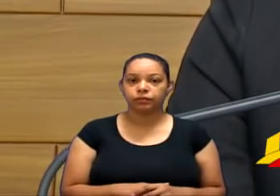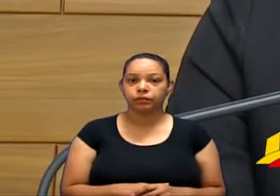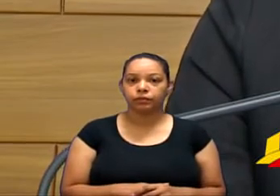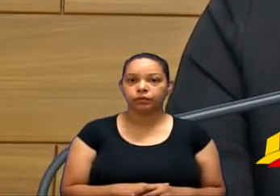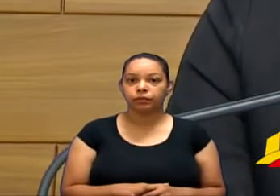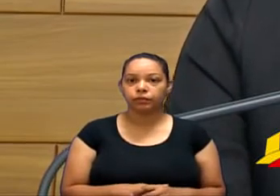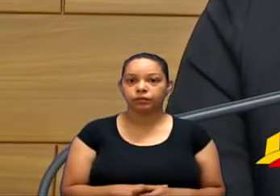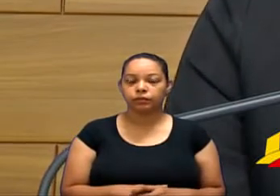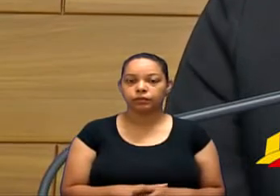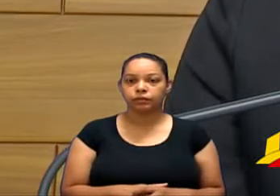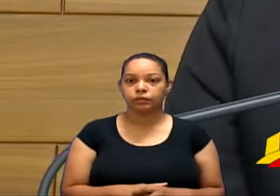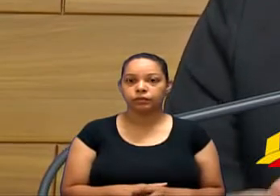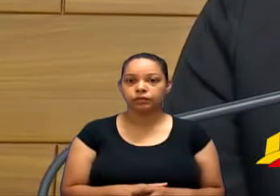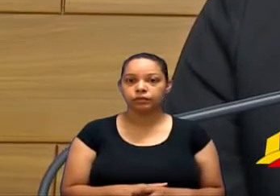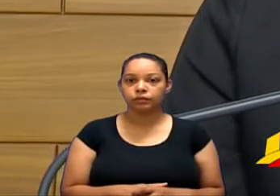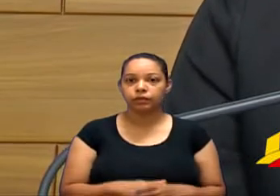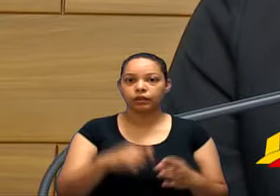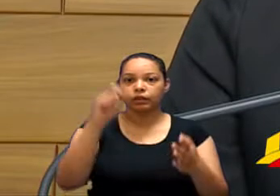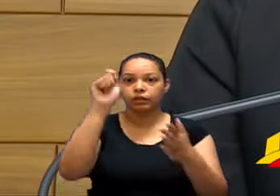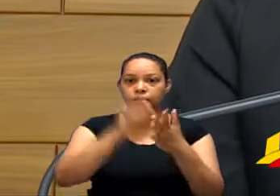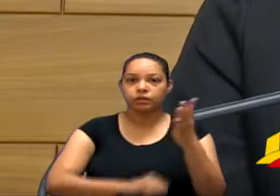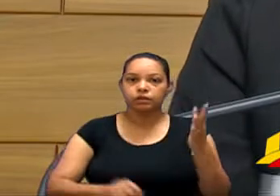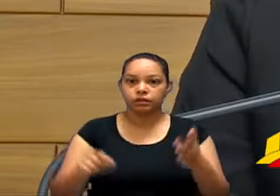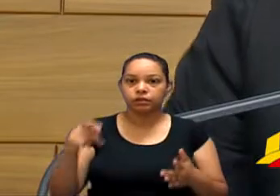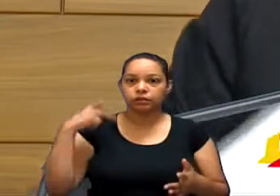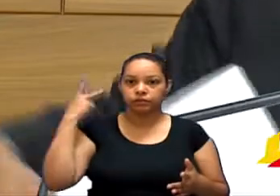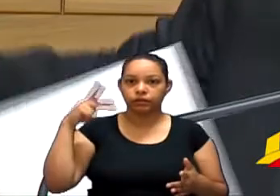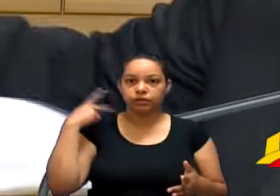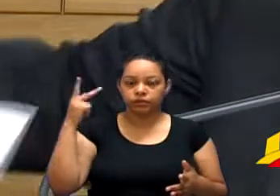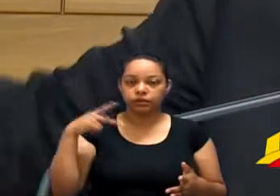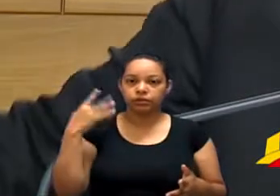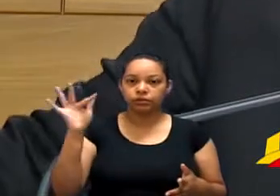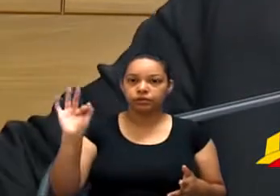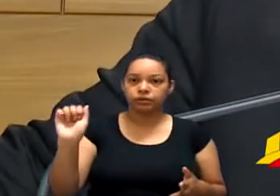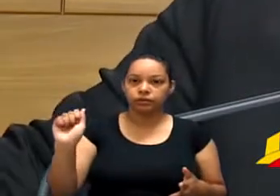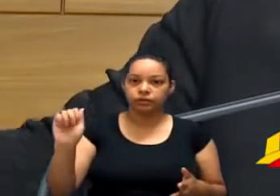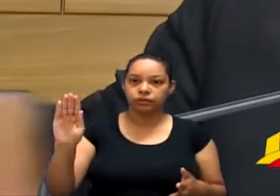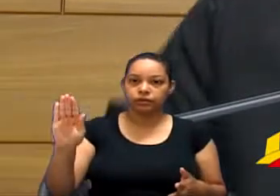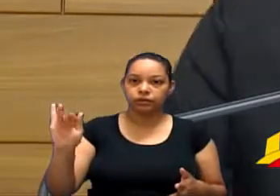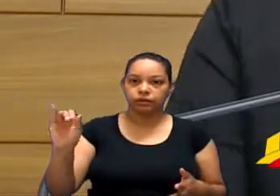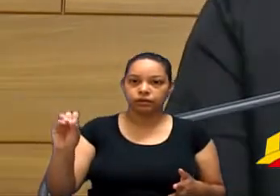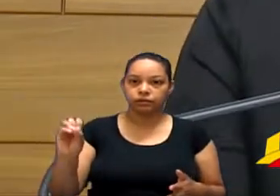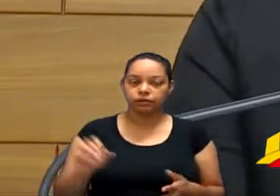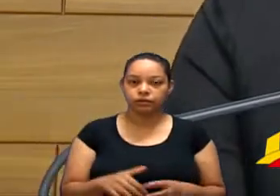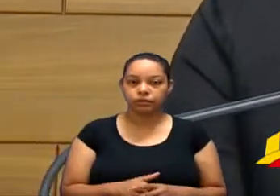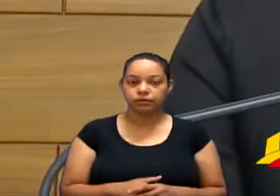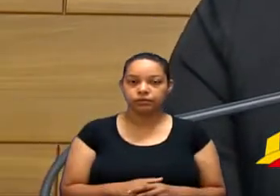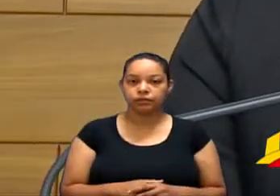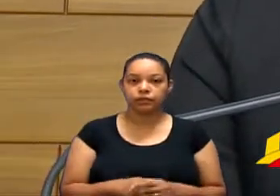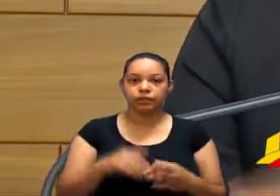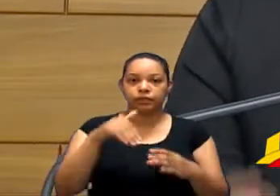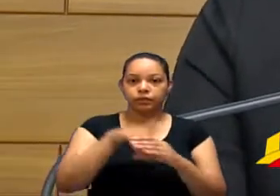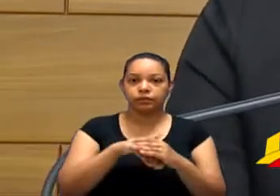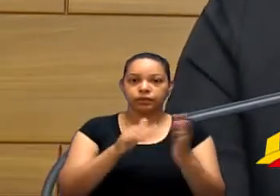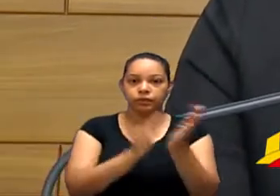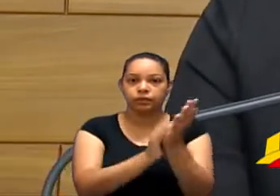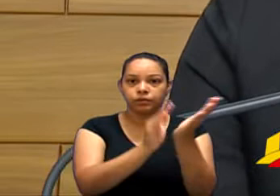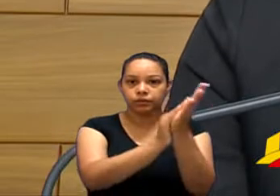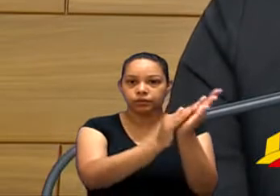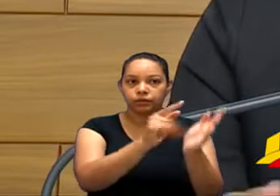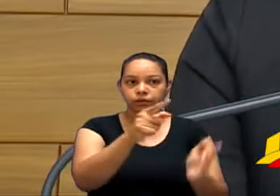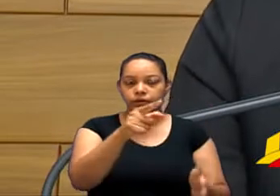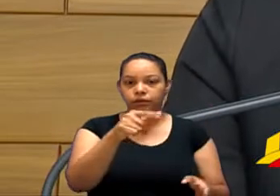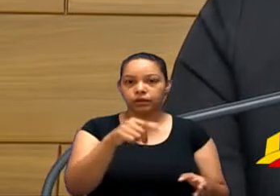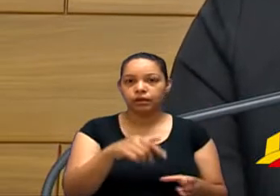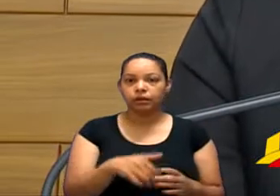de choque Tobias Aguiar Assinado por esse Vereador Fábio cimmoa voto de congratulações para o médico clínico geral